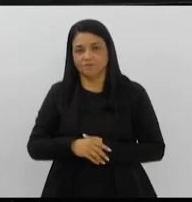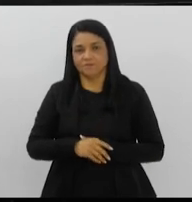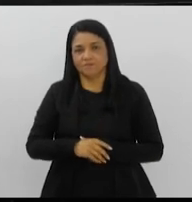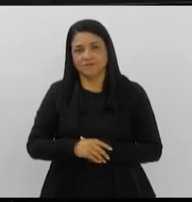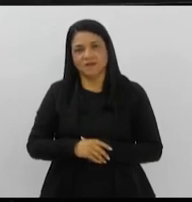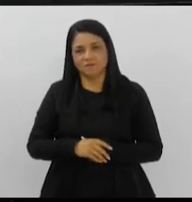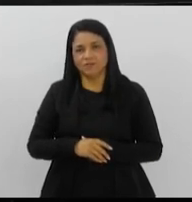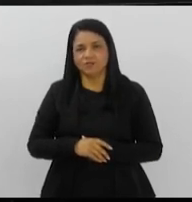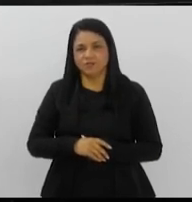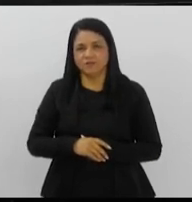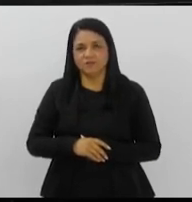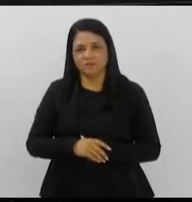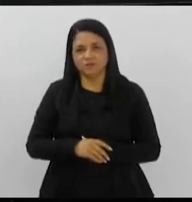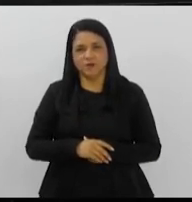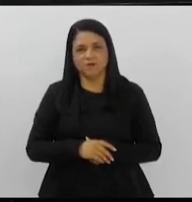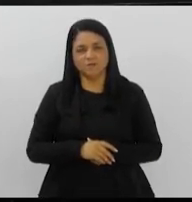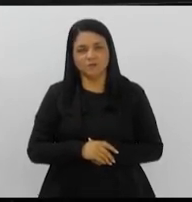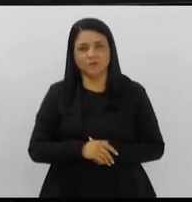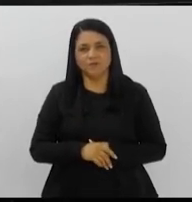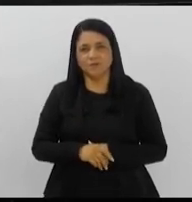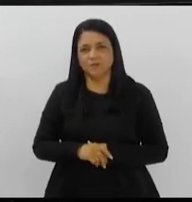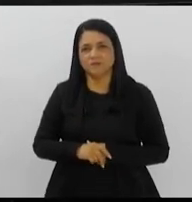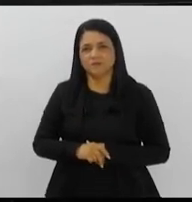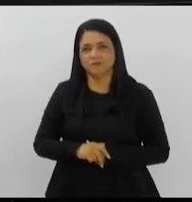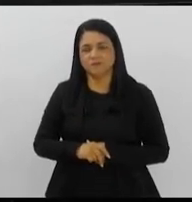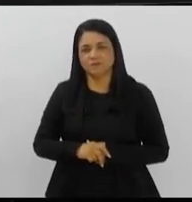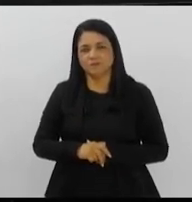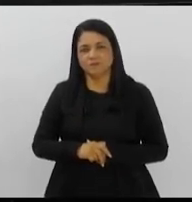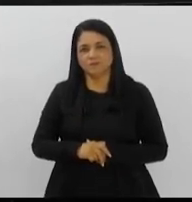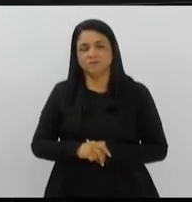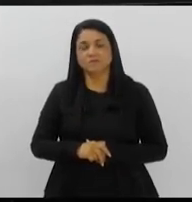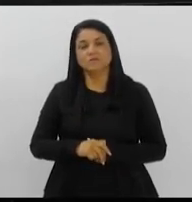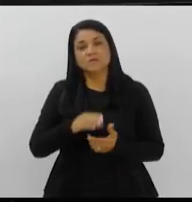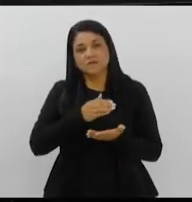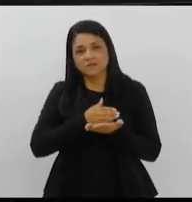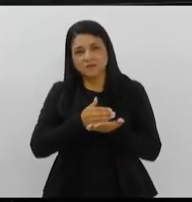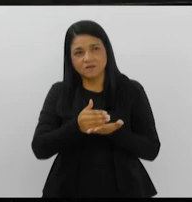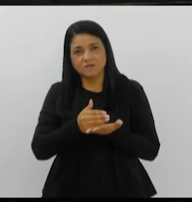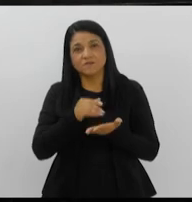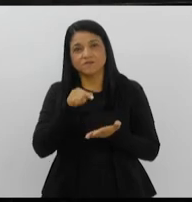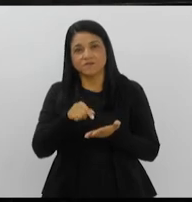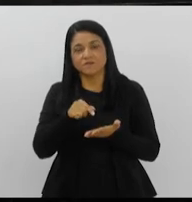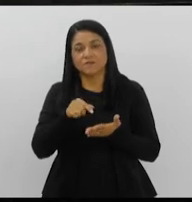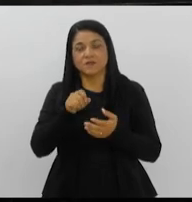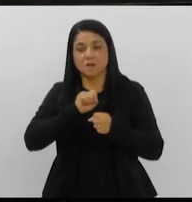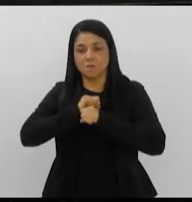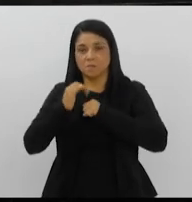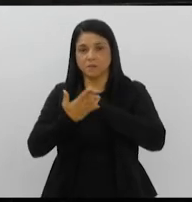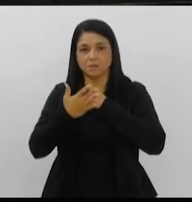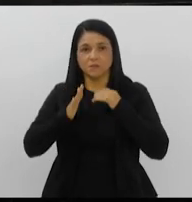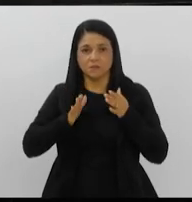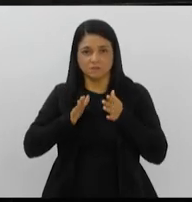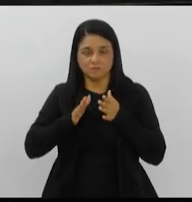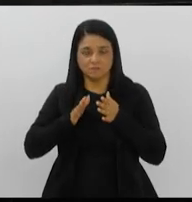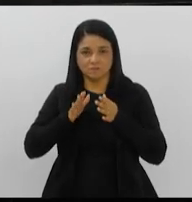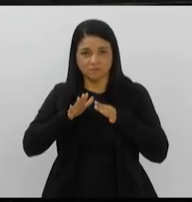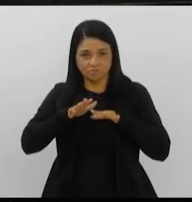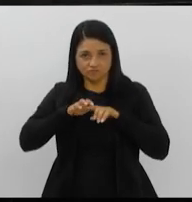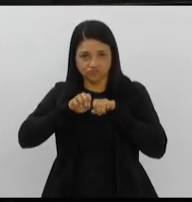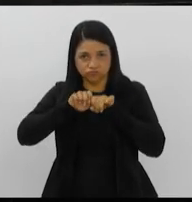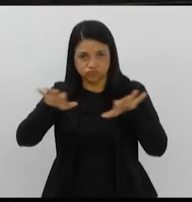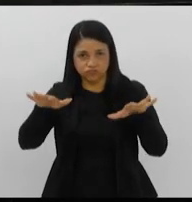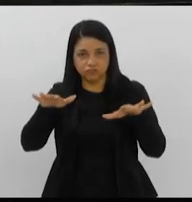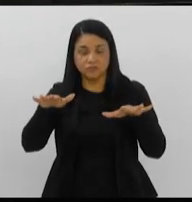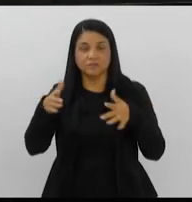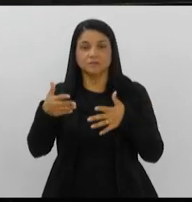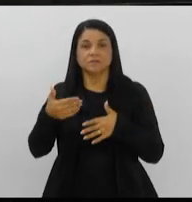Uma das piores tragédias desse país. A se iniciar pela pandemia da Covid-19.